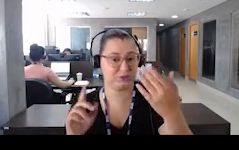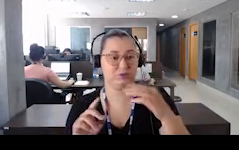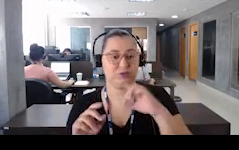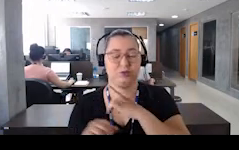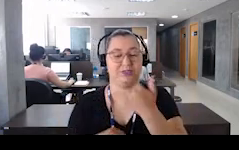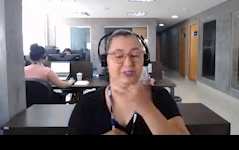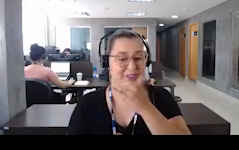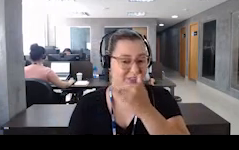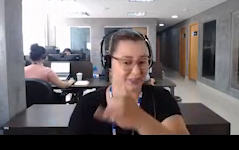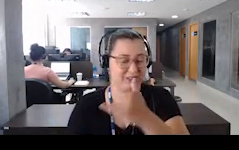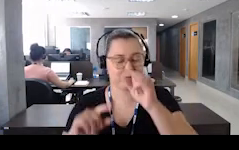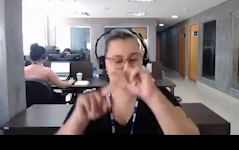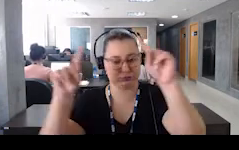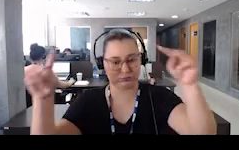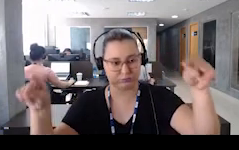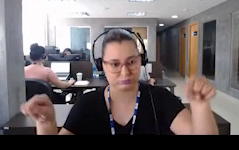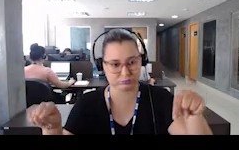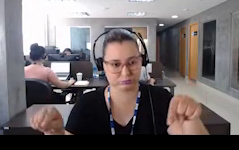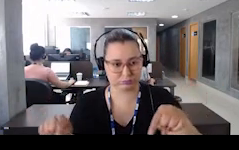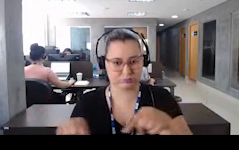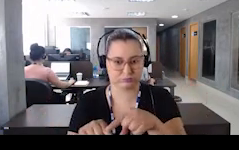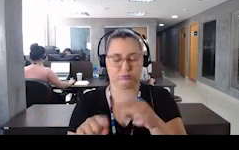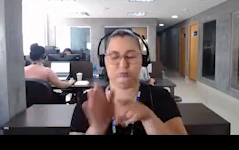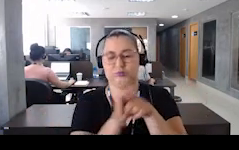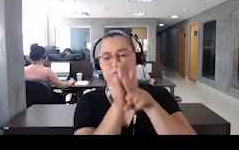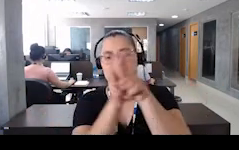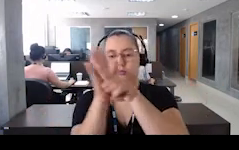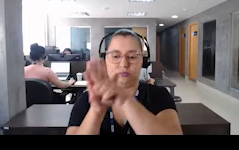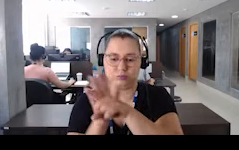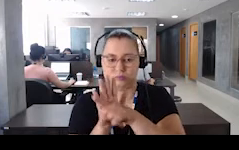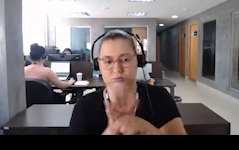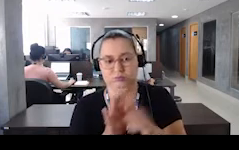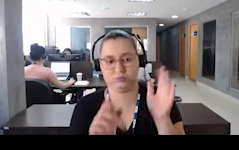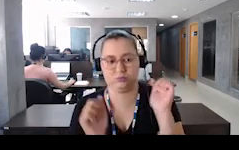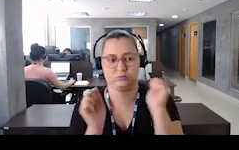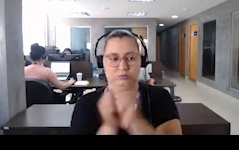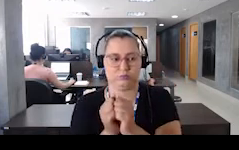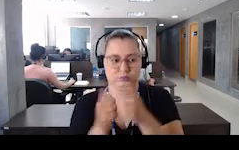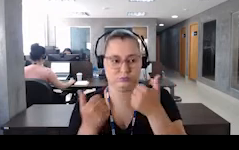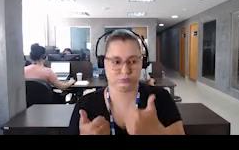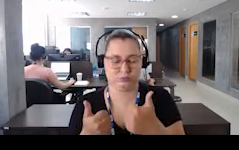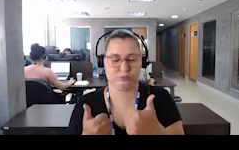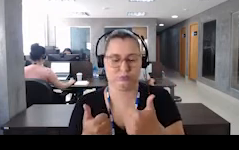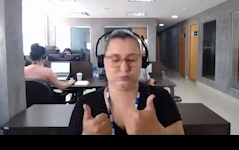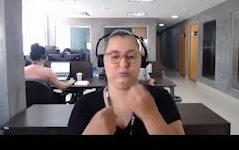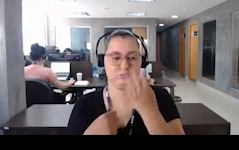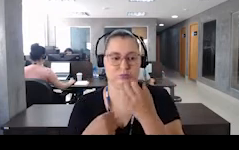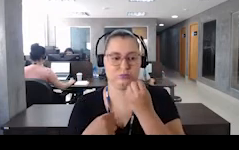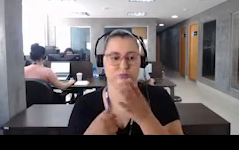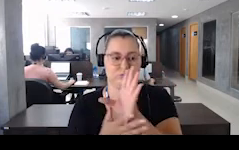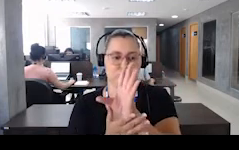é esse circuito aqui, certo? Então, vou analisar aí junto com vocês esse circuito, beleza? Então, deixa eu